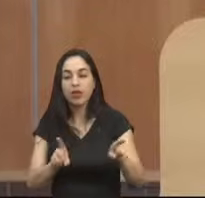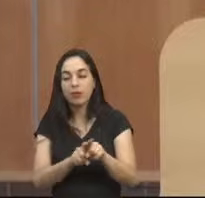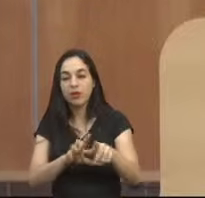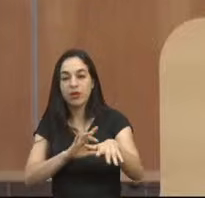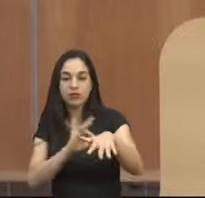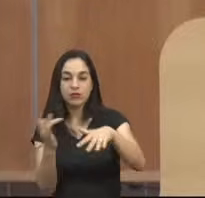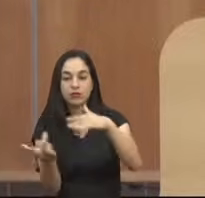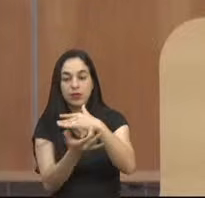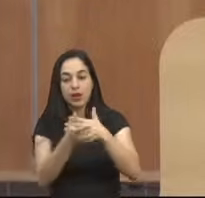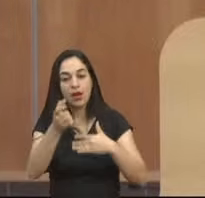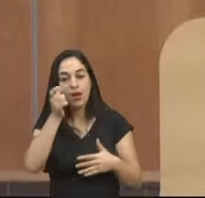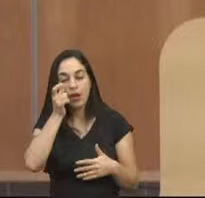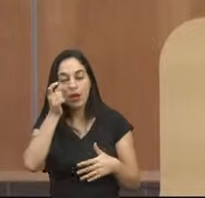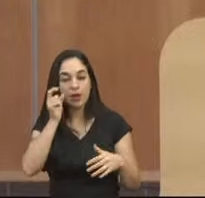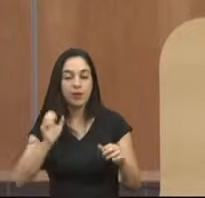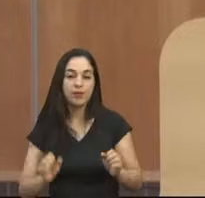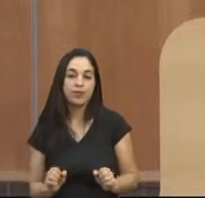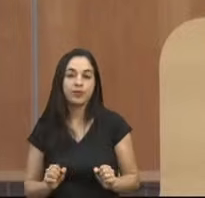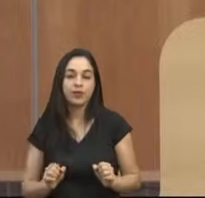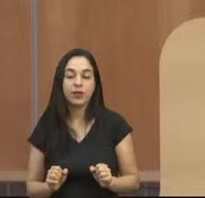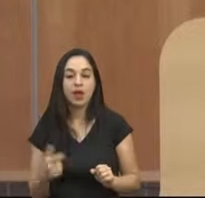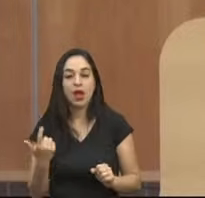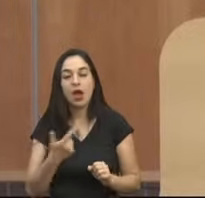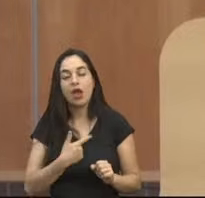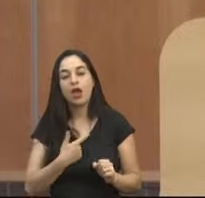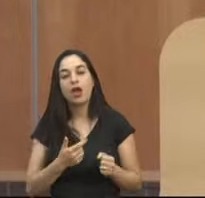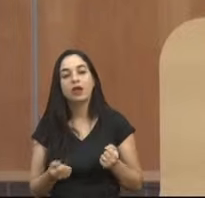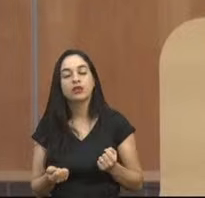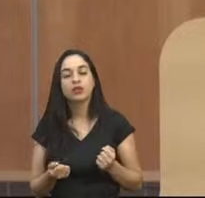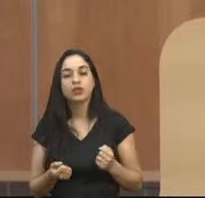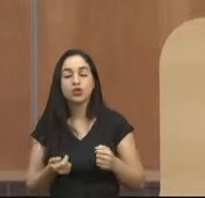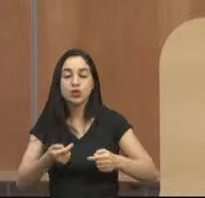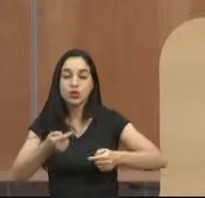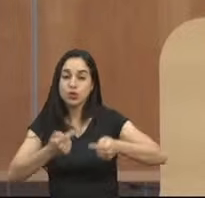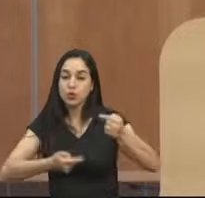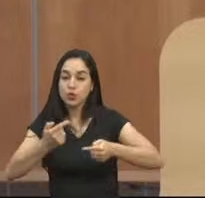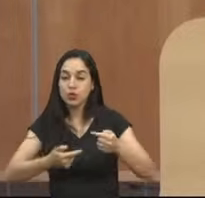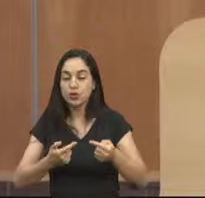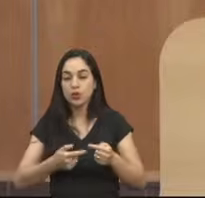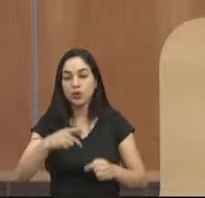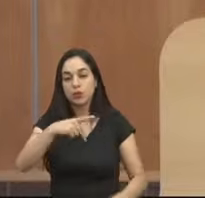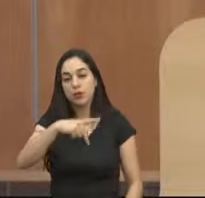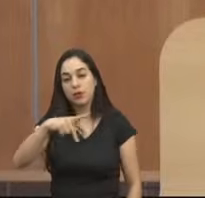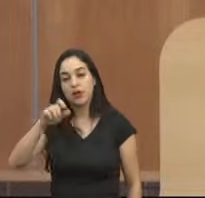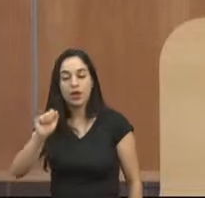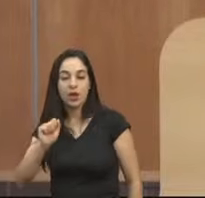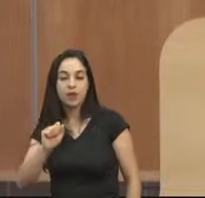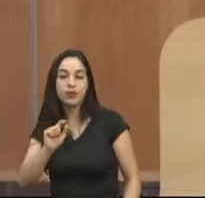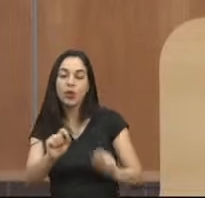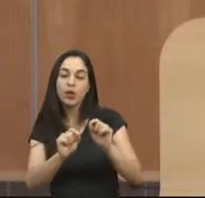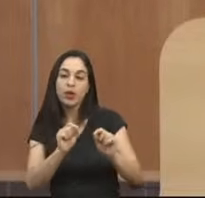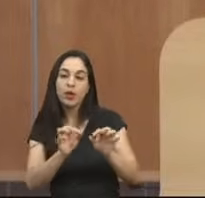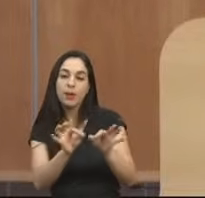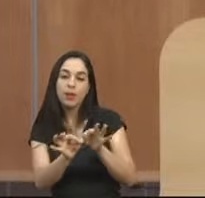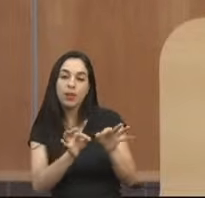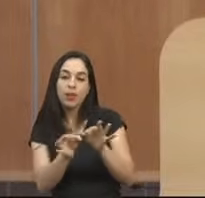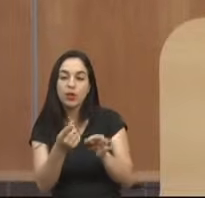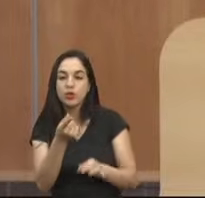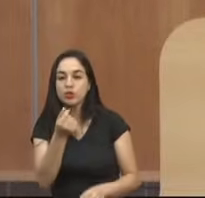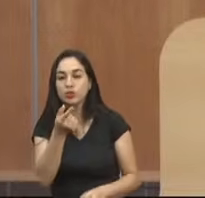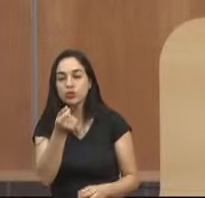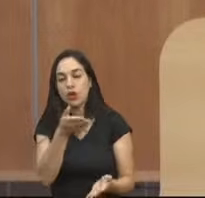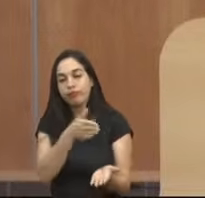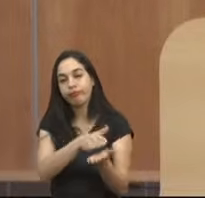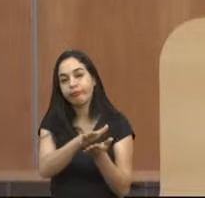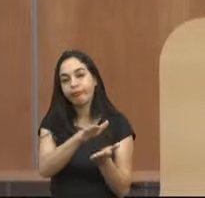os jacarienses. A gente está discutindo aqui o PPA, que é a peça orçamentária que planeja as receitas e as